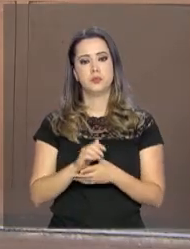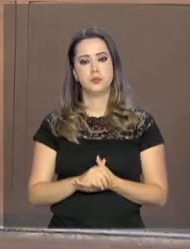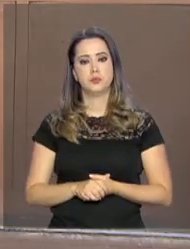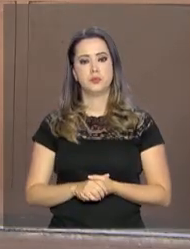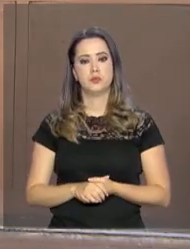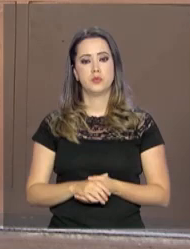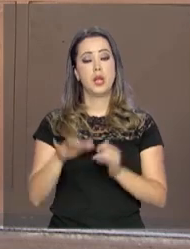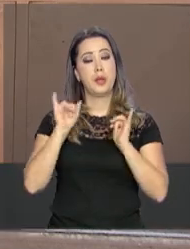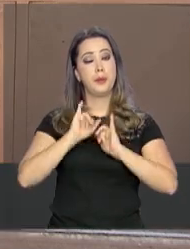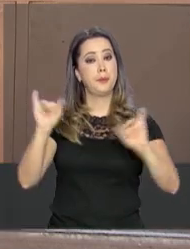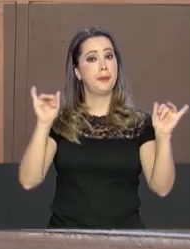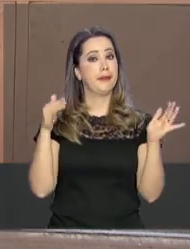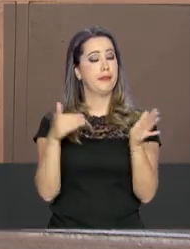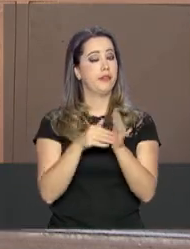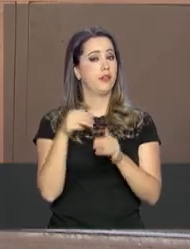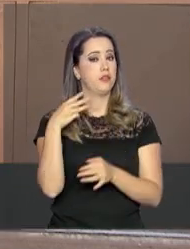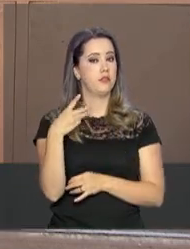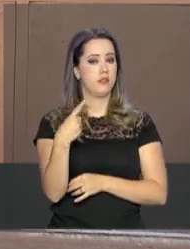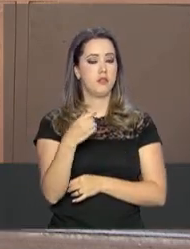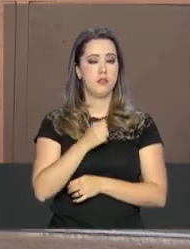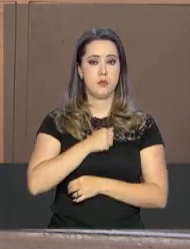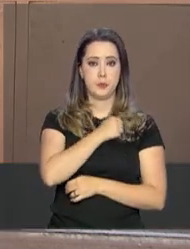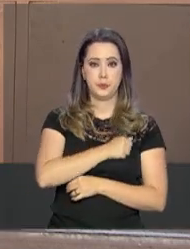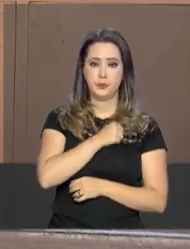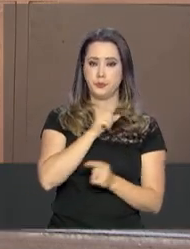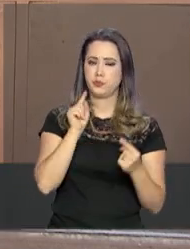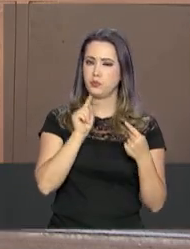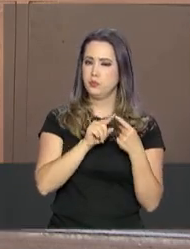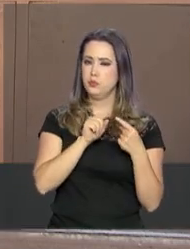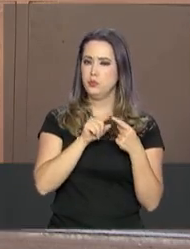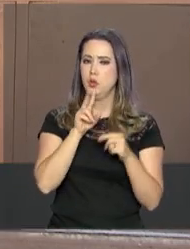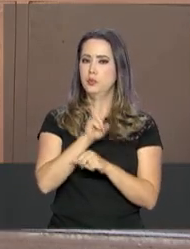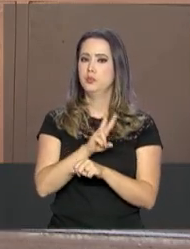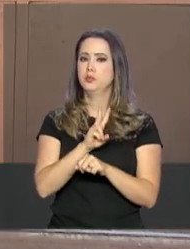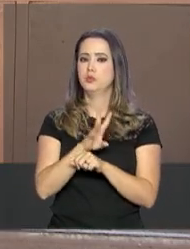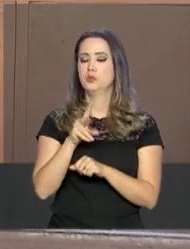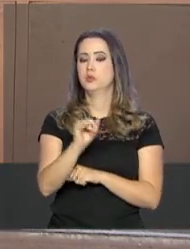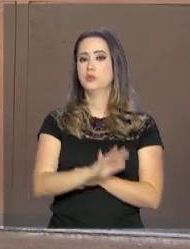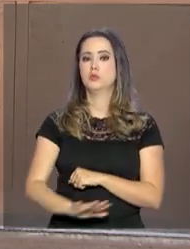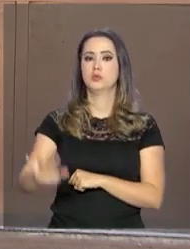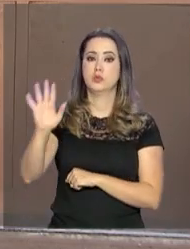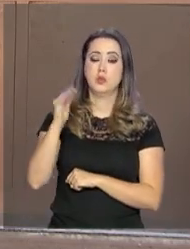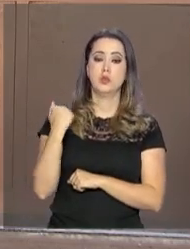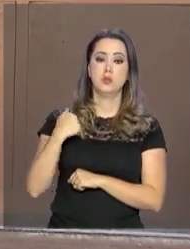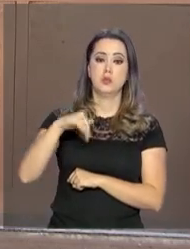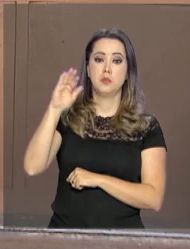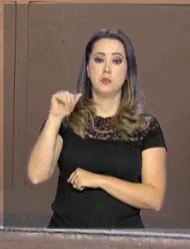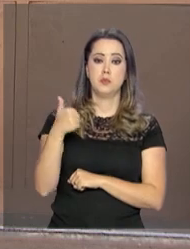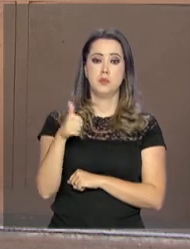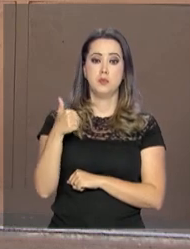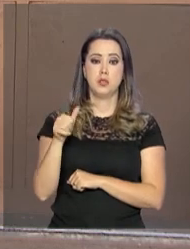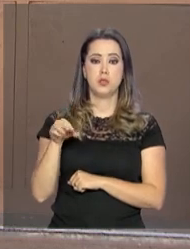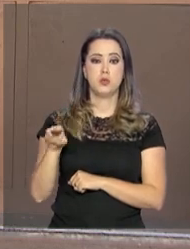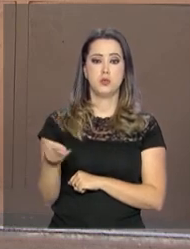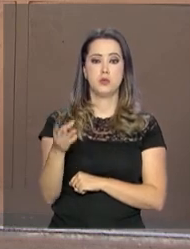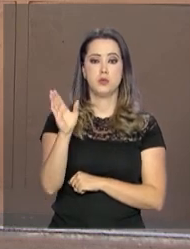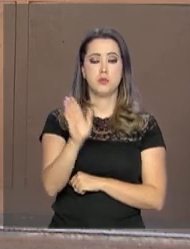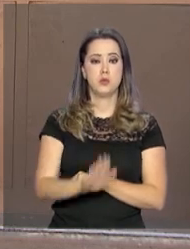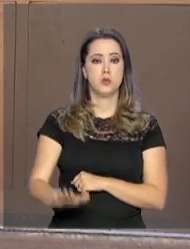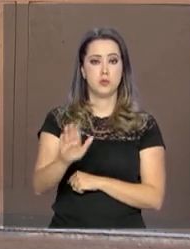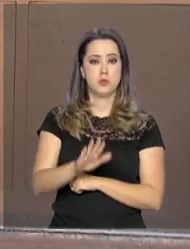vai até o dia 31 de agosto a meta é imunizar em todo o país mais de 11 milhões de crianças